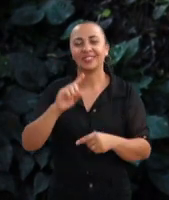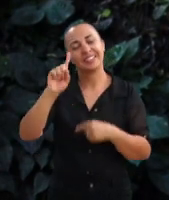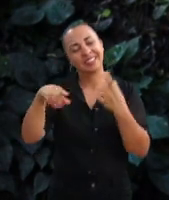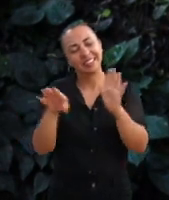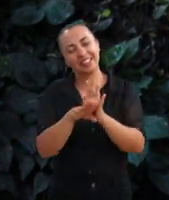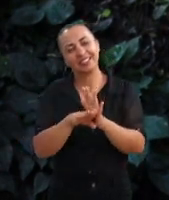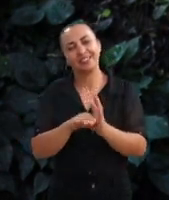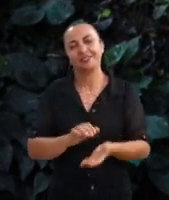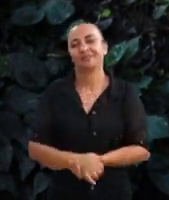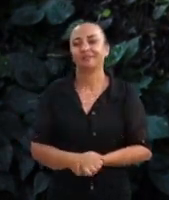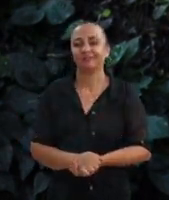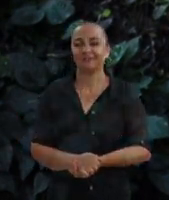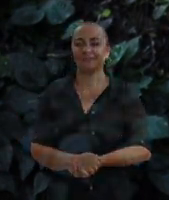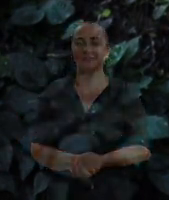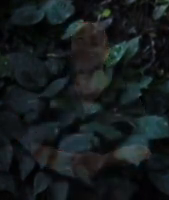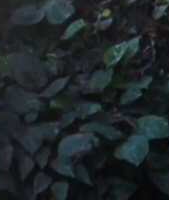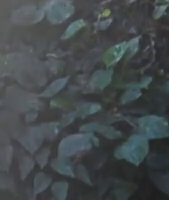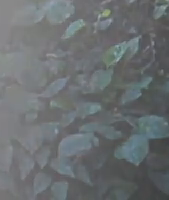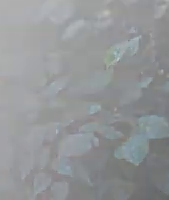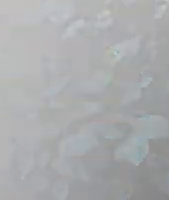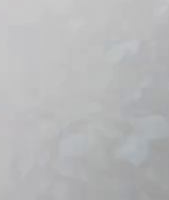tchau tchau até lá